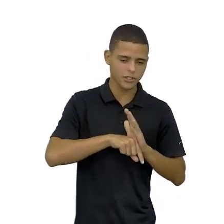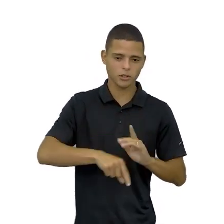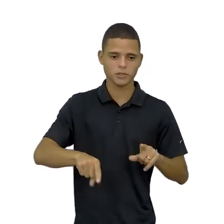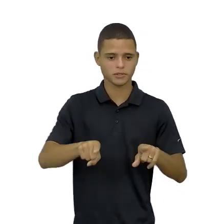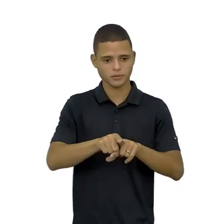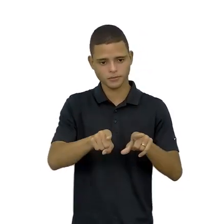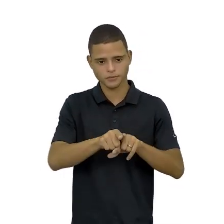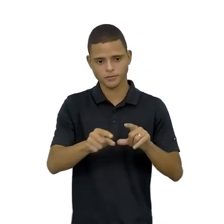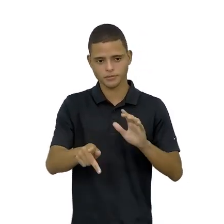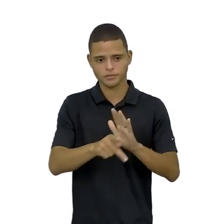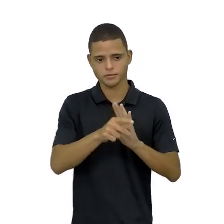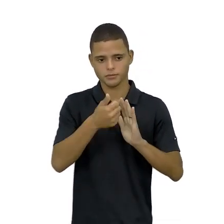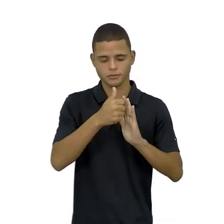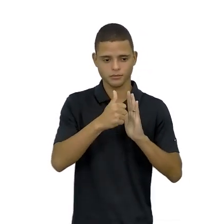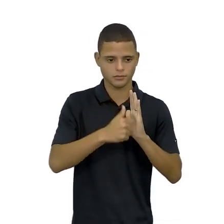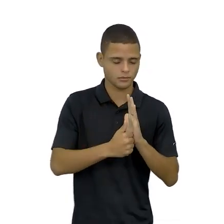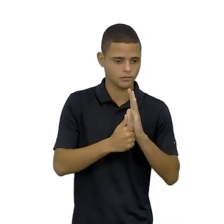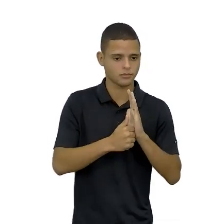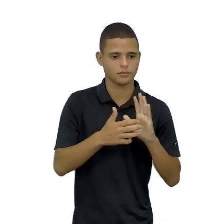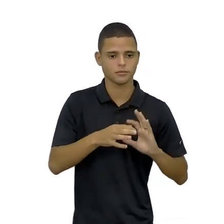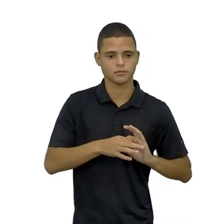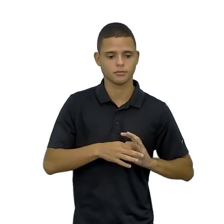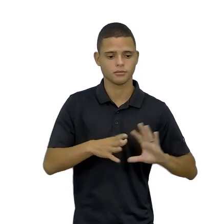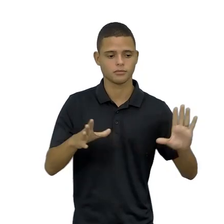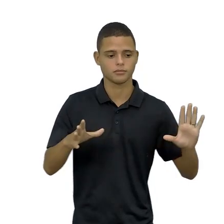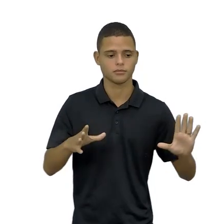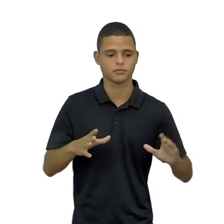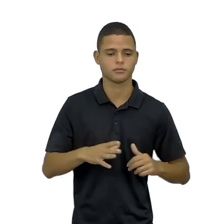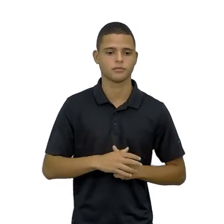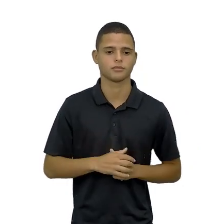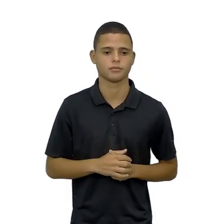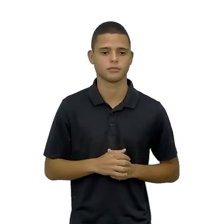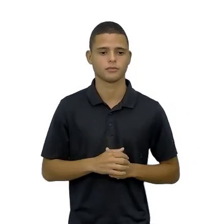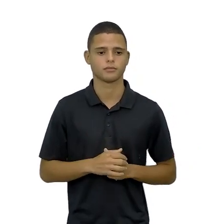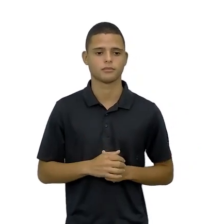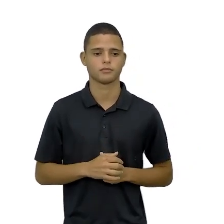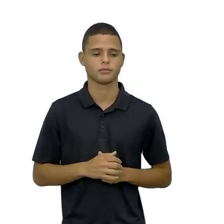própria avaliação que está disponibilizada no próprio